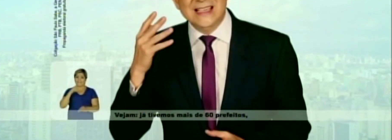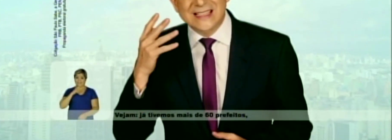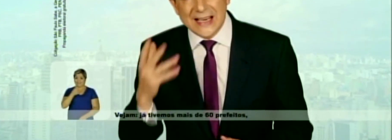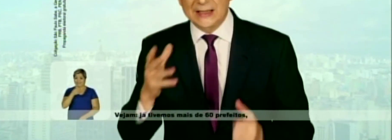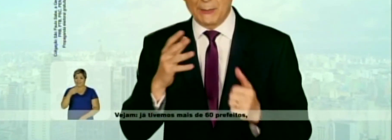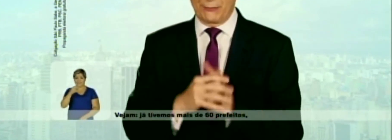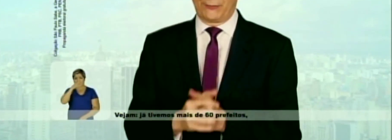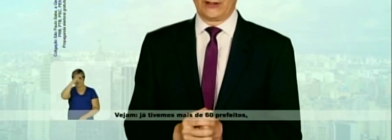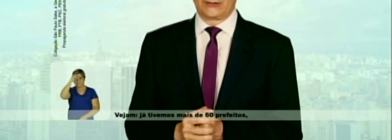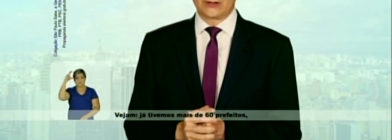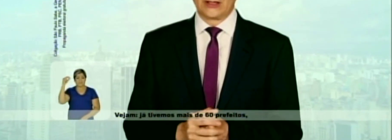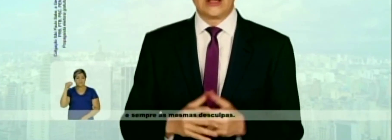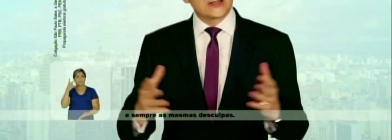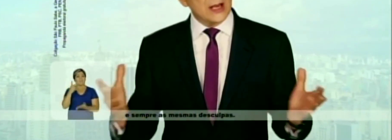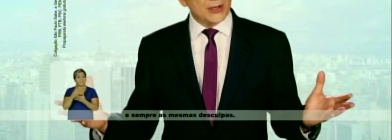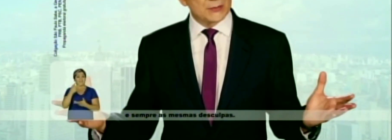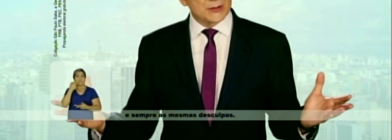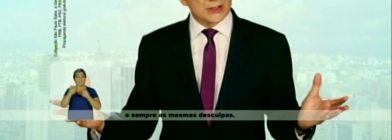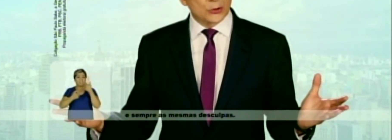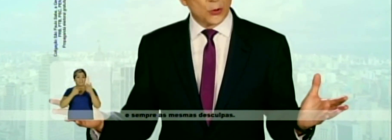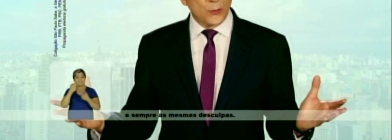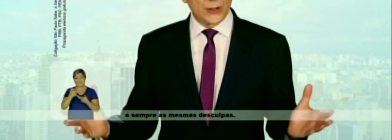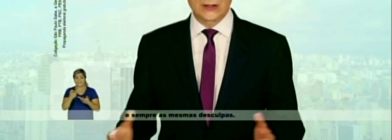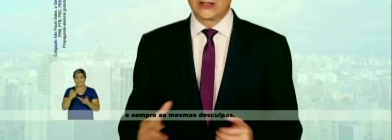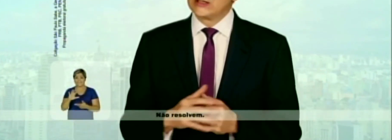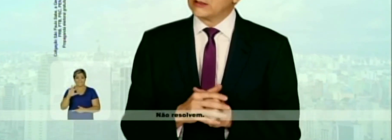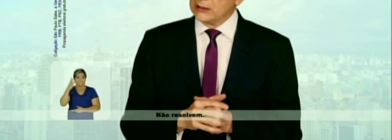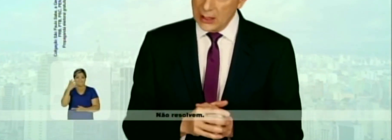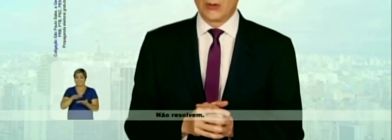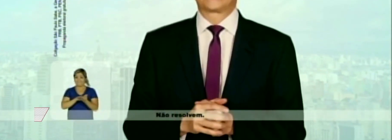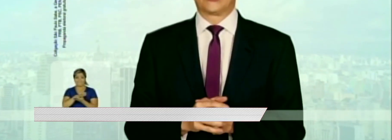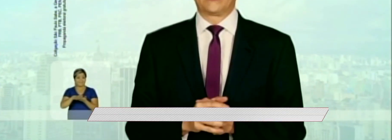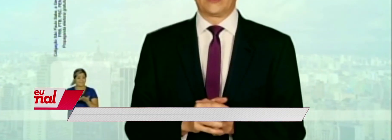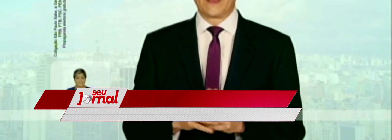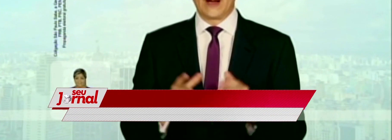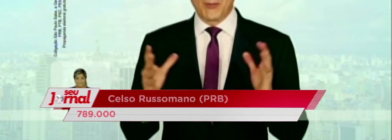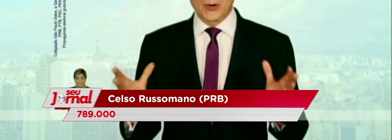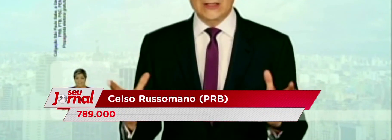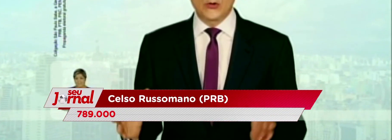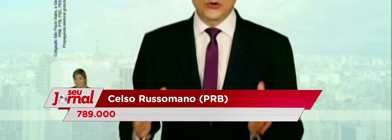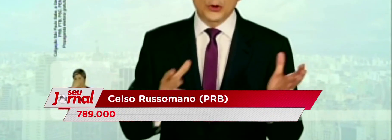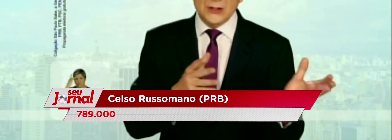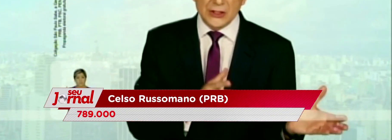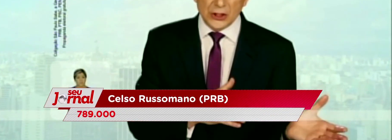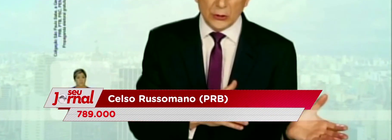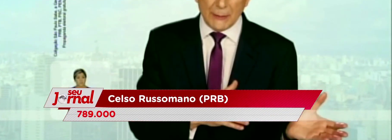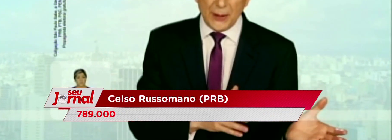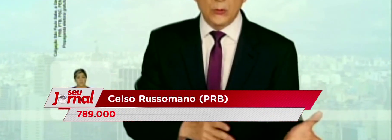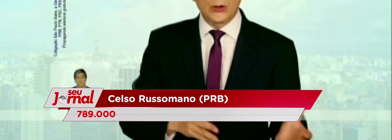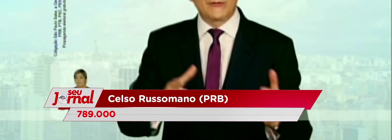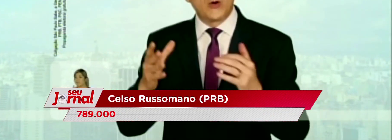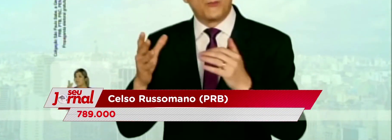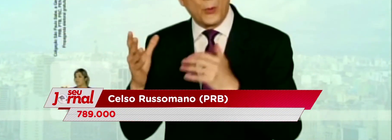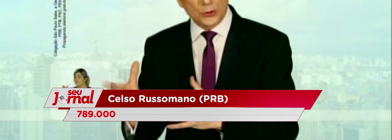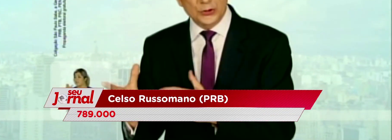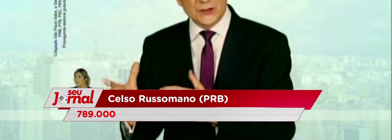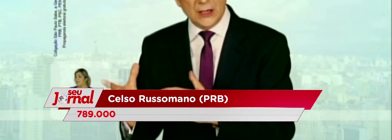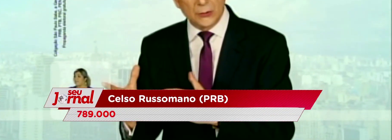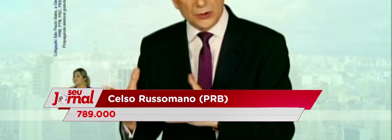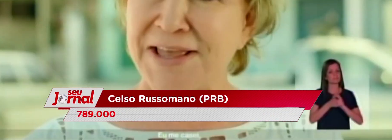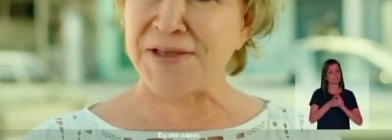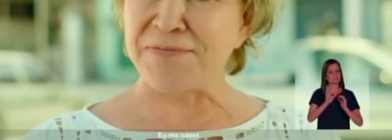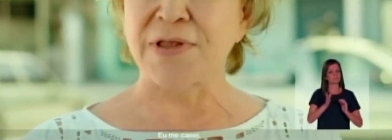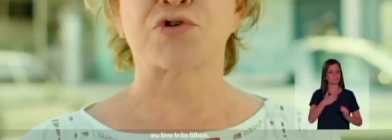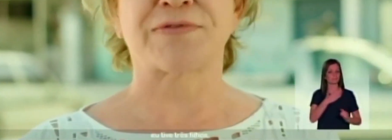Russomano, que chegou a liderar as pesquisas de intenção de voto, ficou em terceiro lugar, teve 789 mil